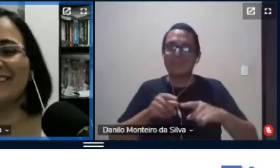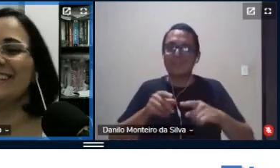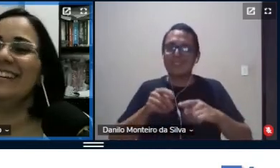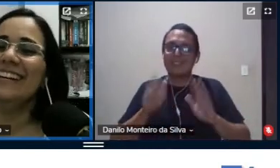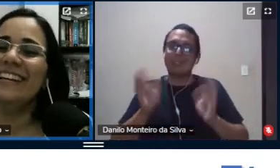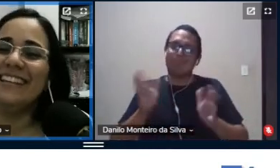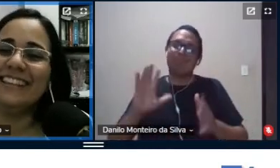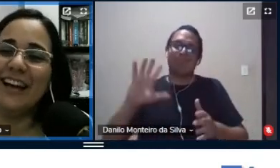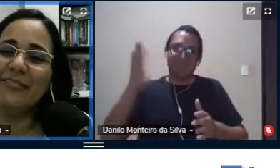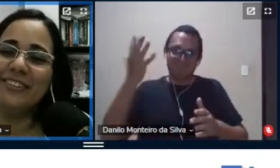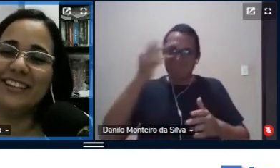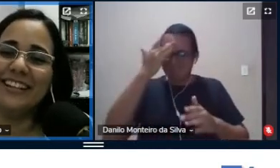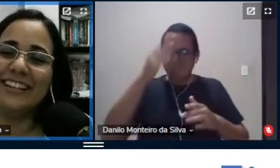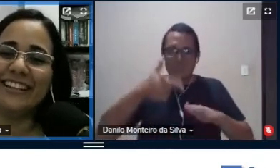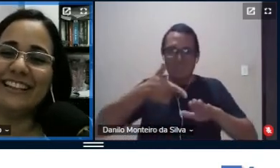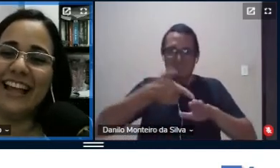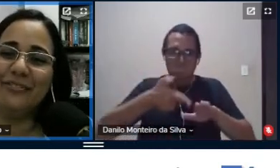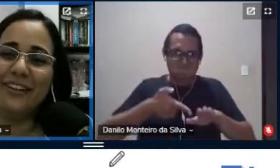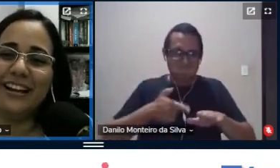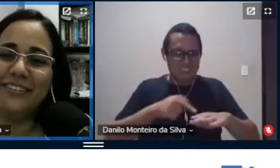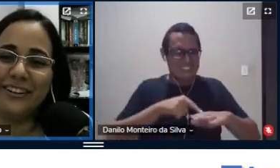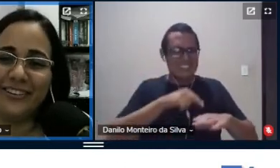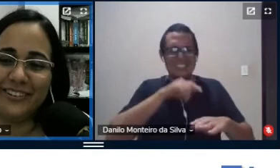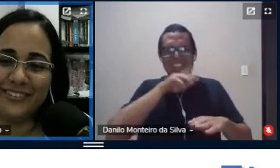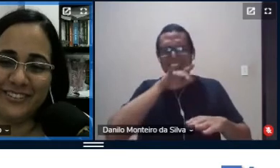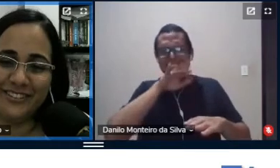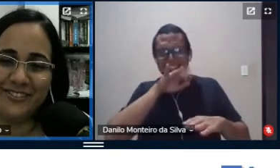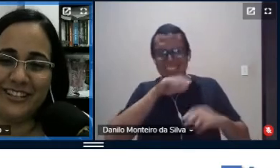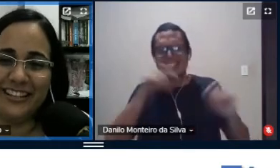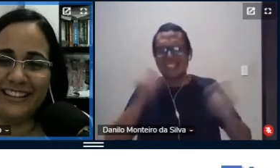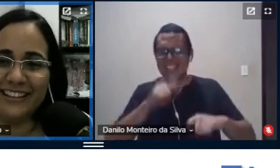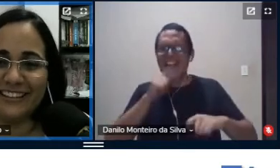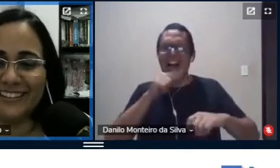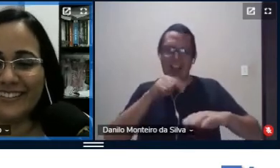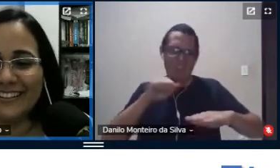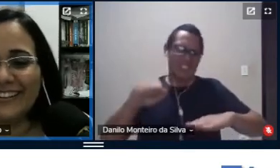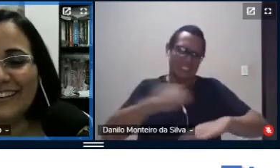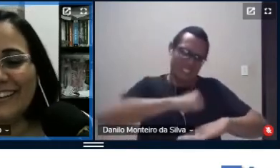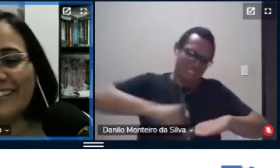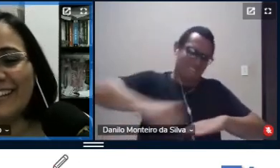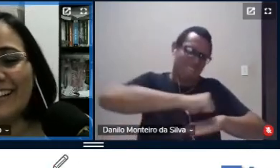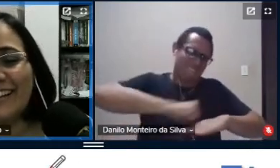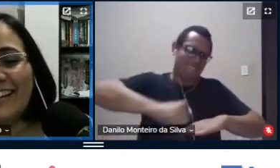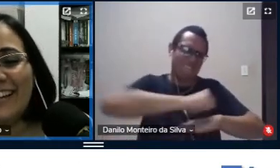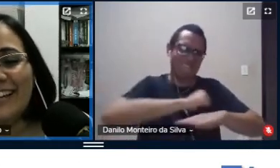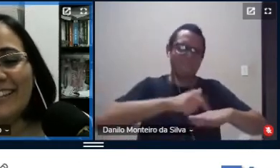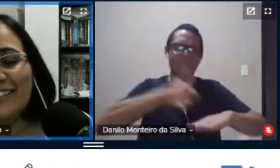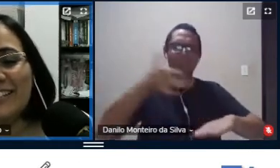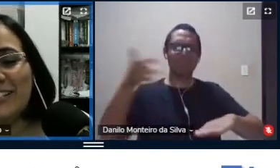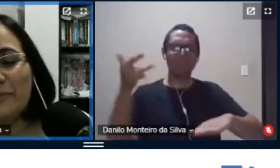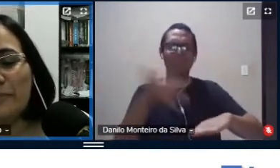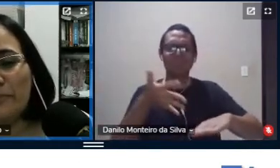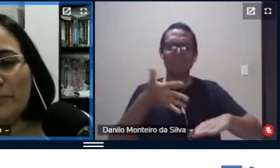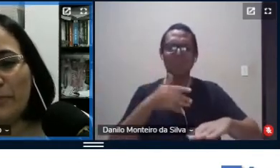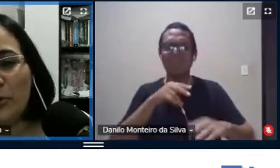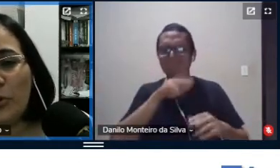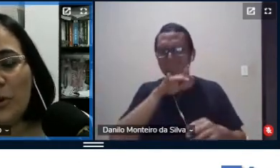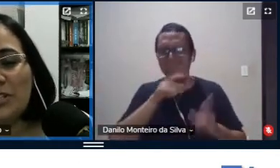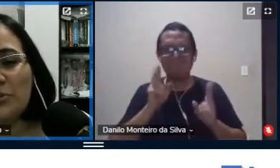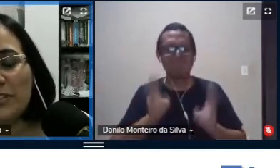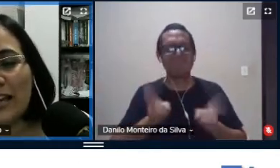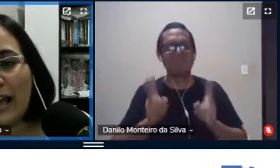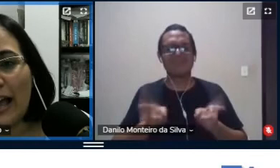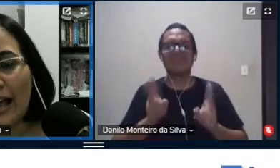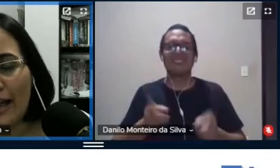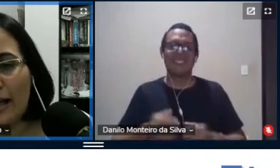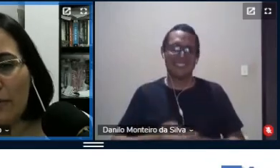brincando, gente, que dá pra eu lavar e o negócio continua lá dentro, tá? Então, o ruim